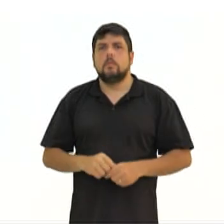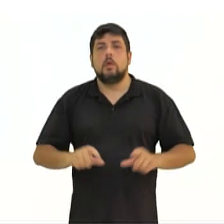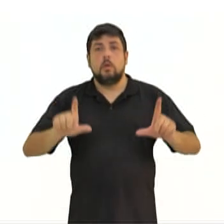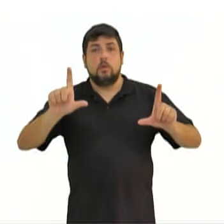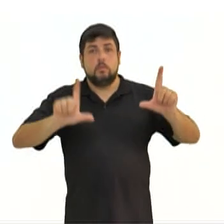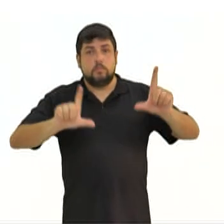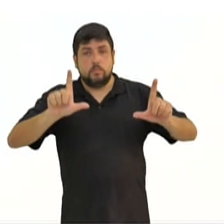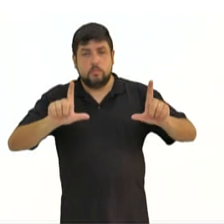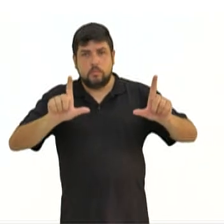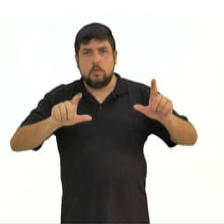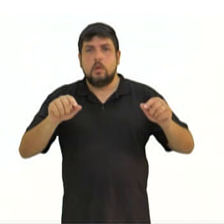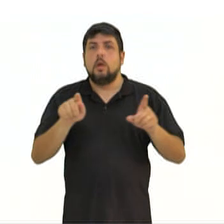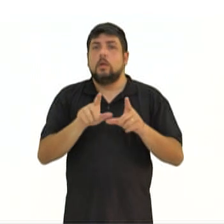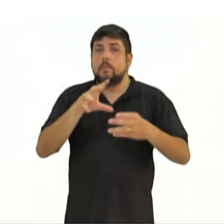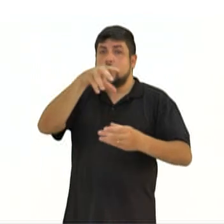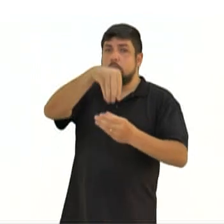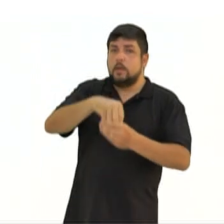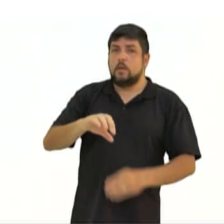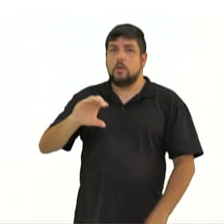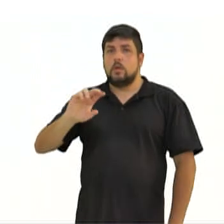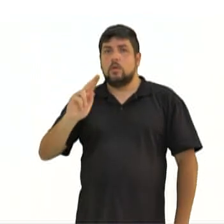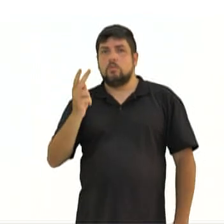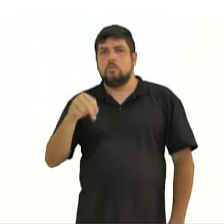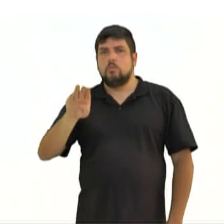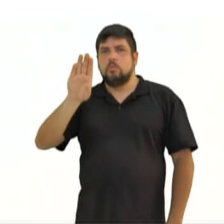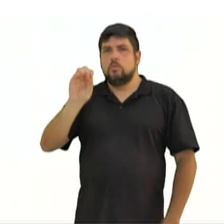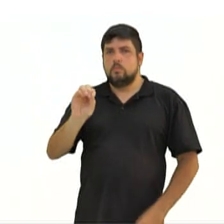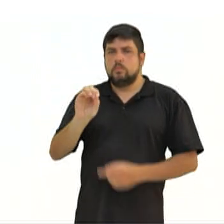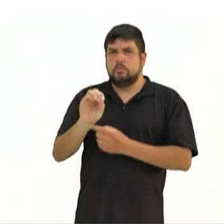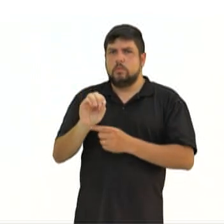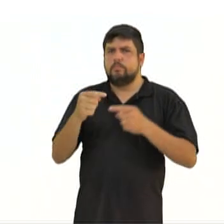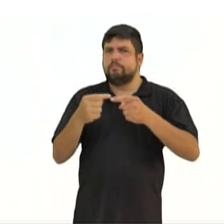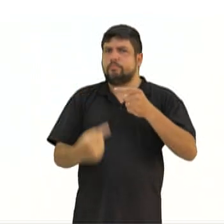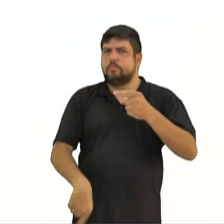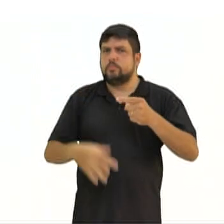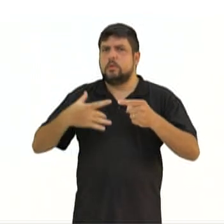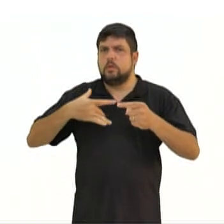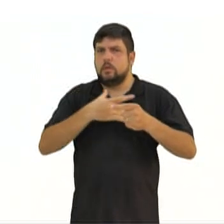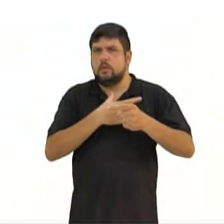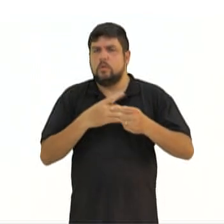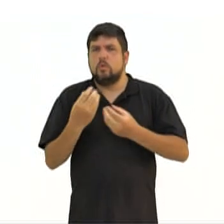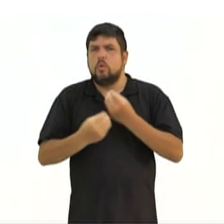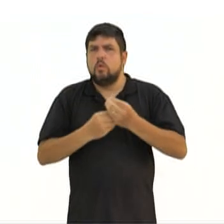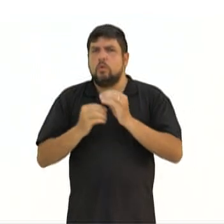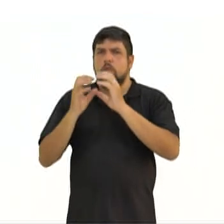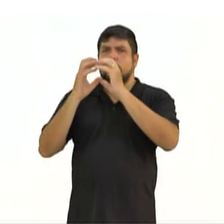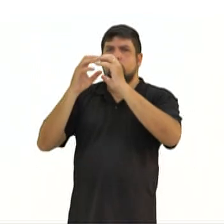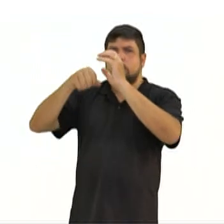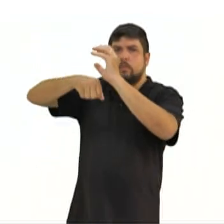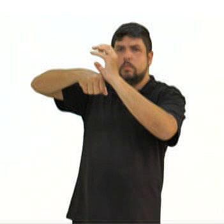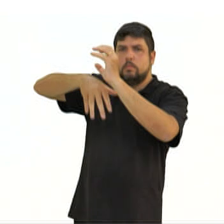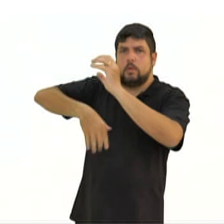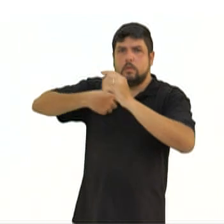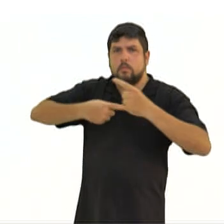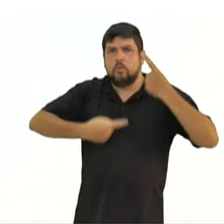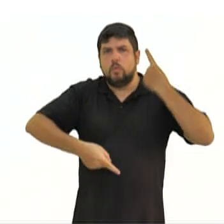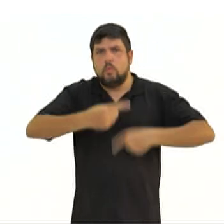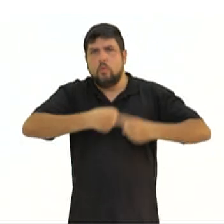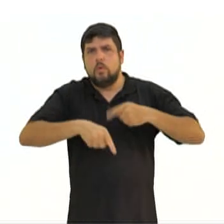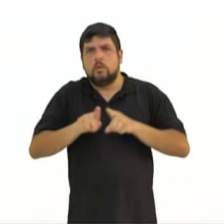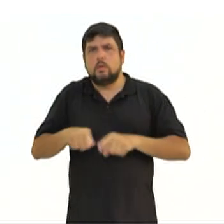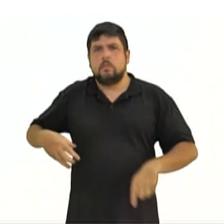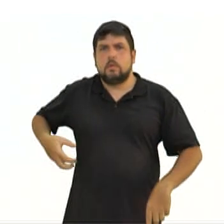computador e televisão têm muito chumbo. O chumbo para a saúde causa danos ao sistema nervoso, circulatório e renal